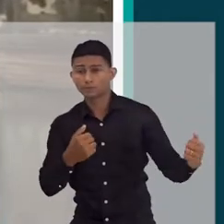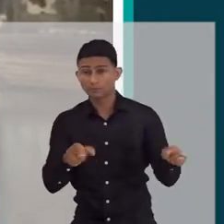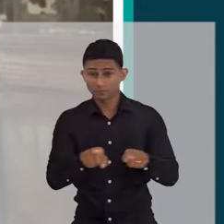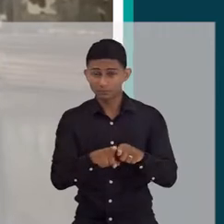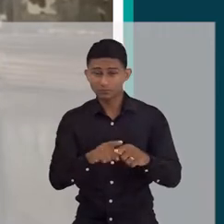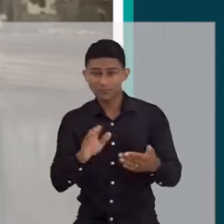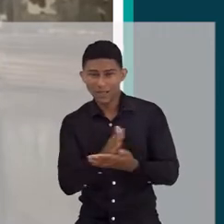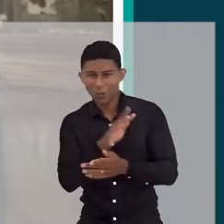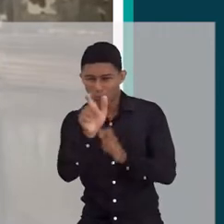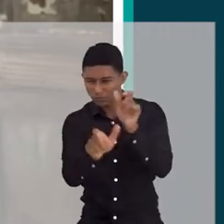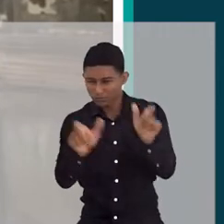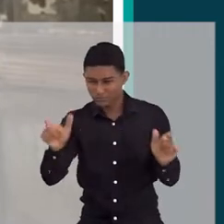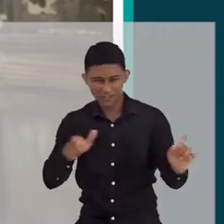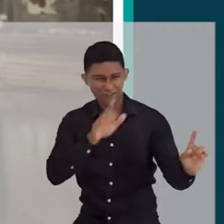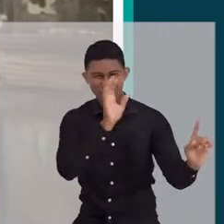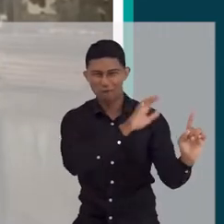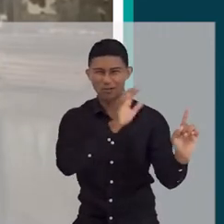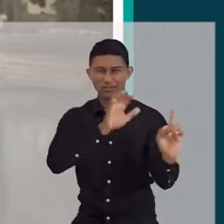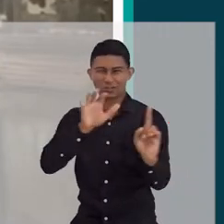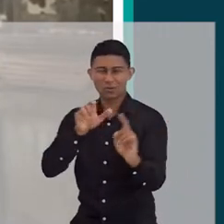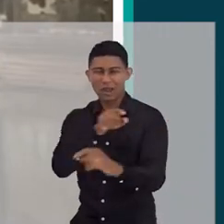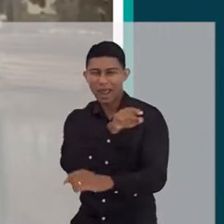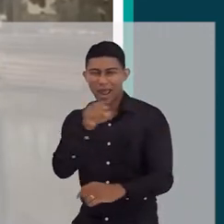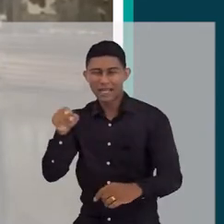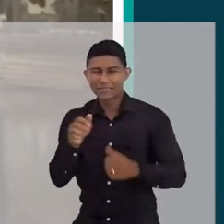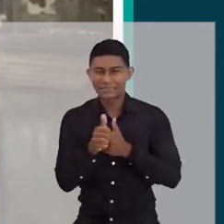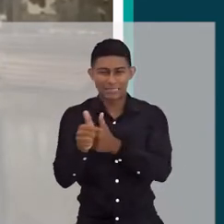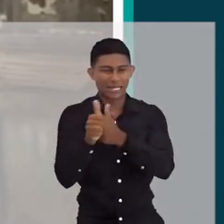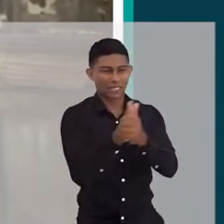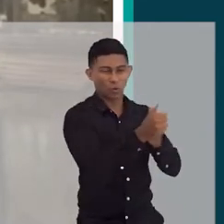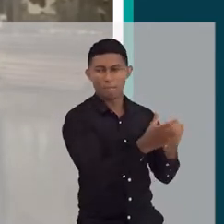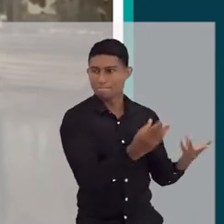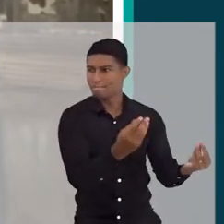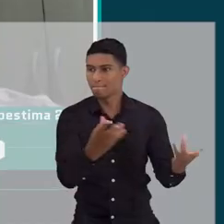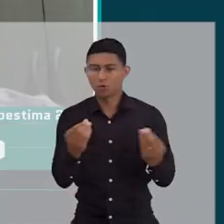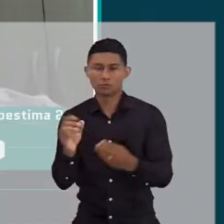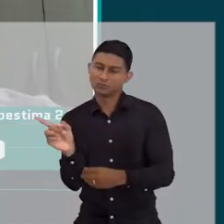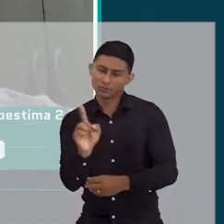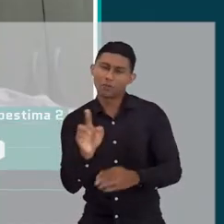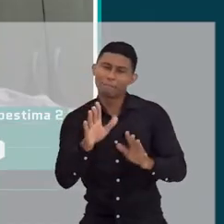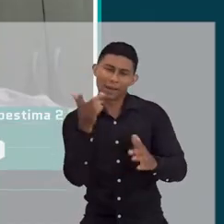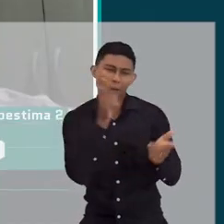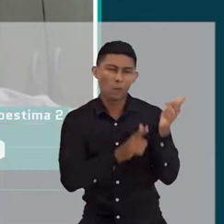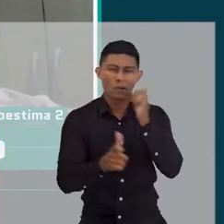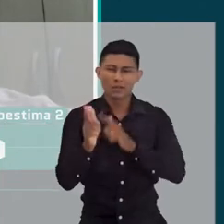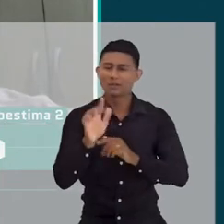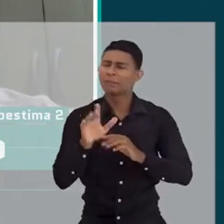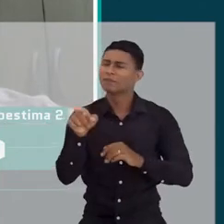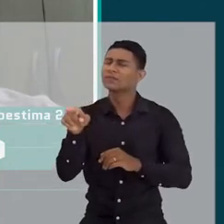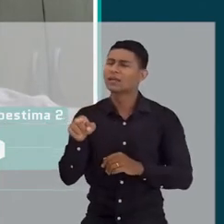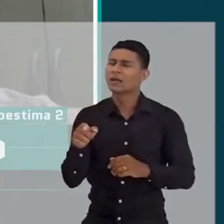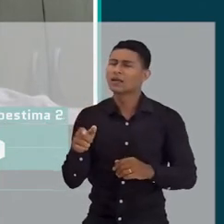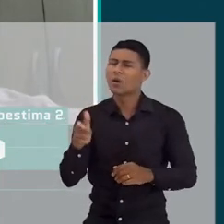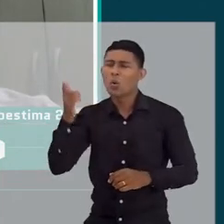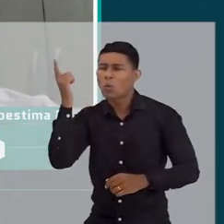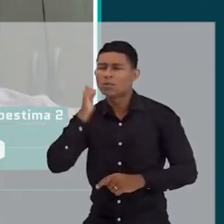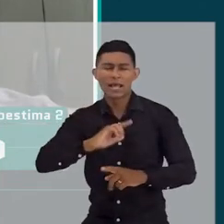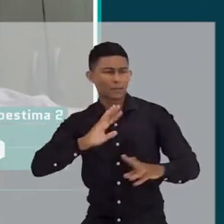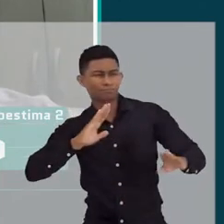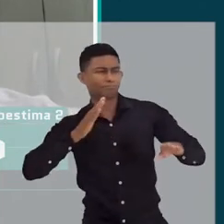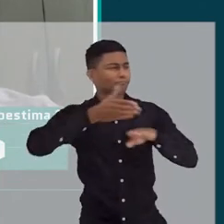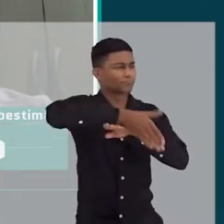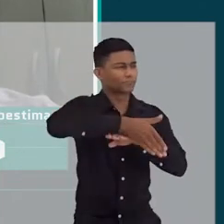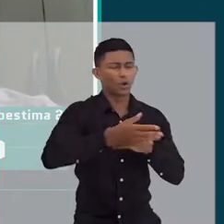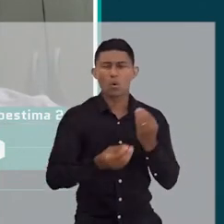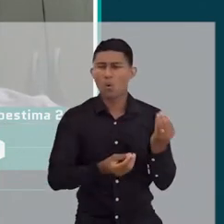têm números tão expressivos, né? Então, queria saber de você. Como você consegue fazer